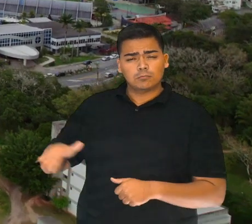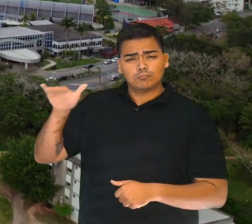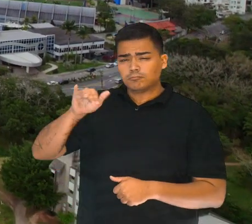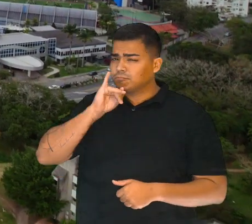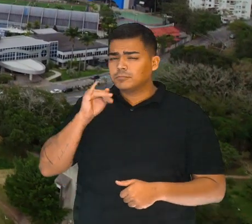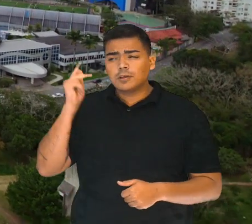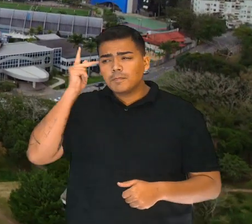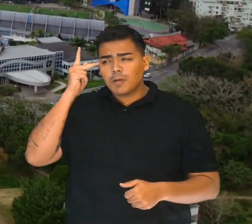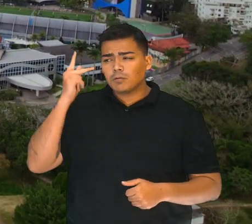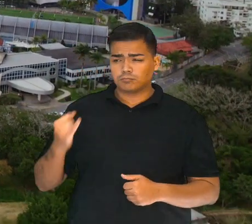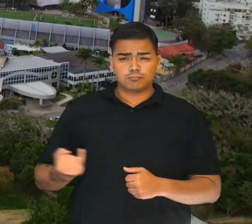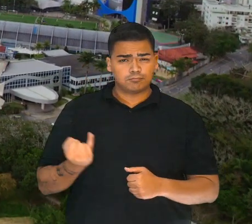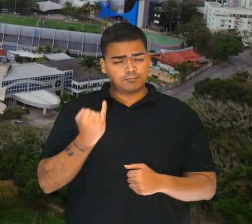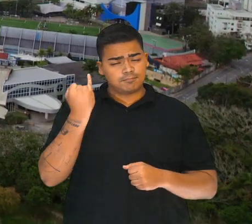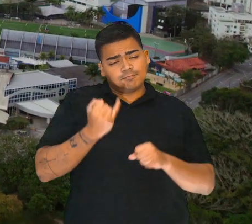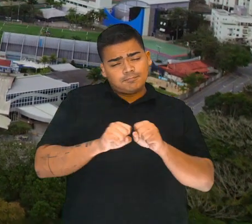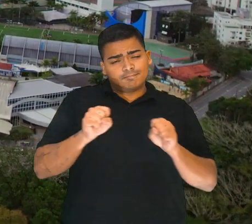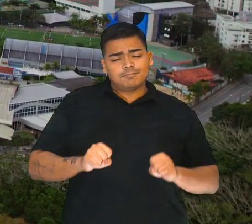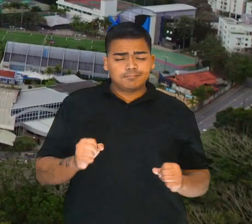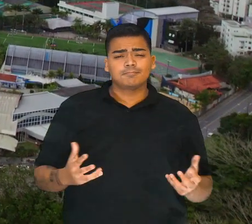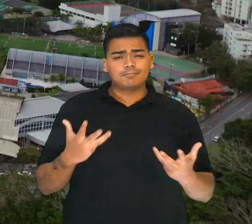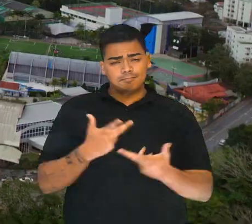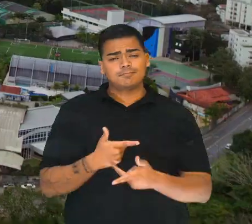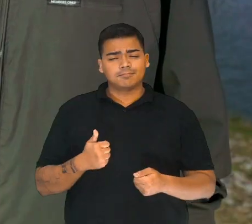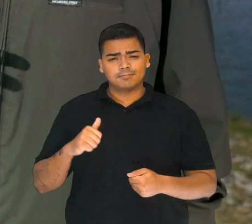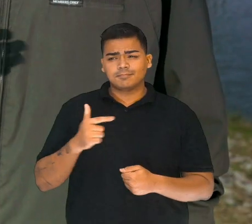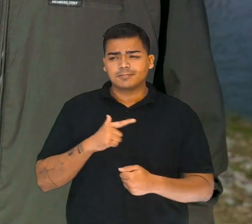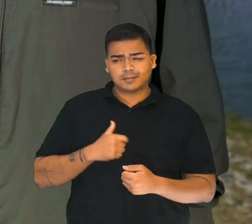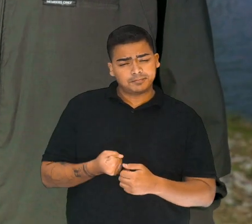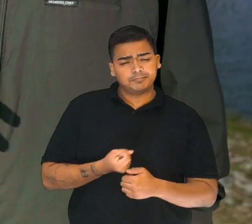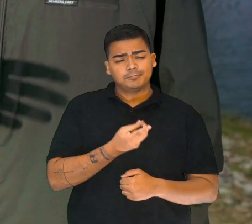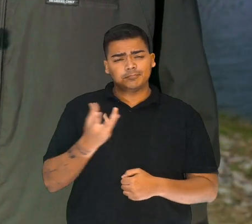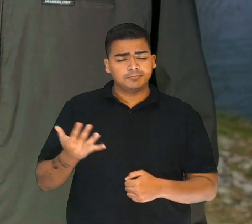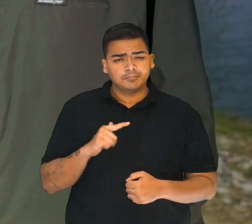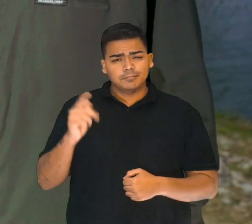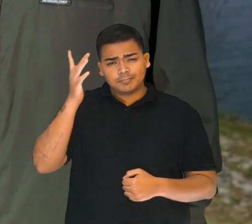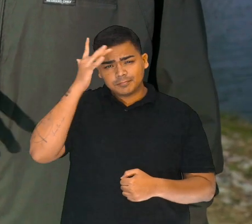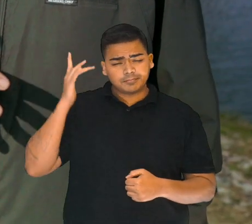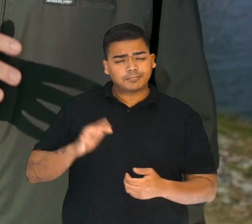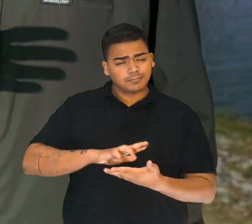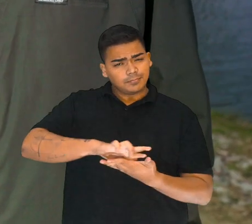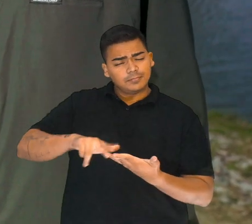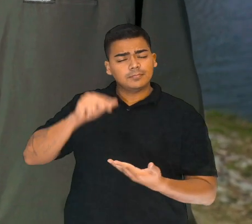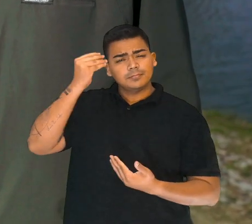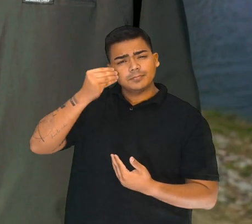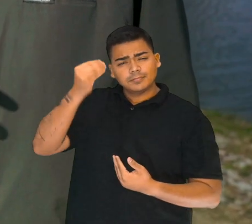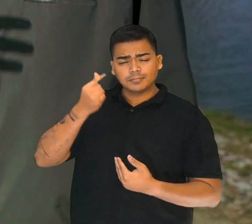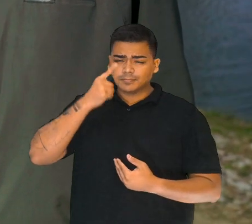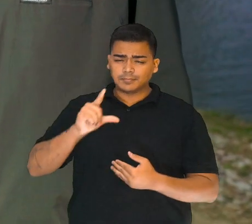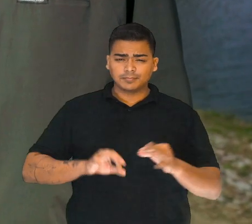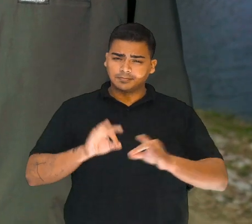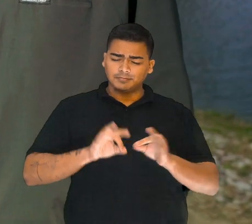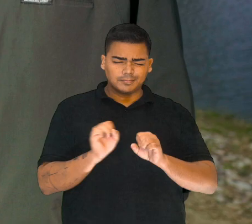São Paulo. E esse é um segredo também de ecossistemas, né, de sucesso. São muito plurais, são muito diversos, são pessoas com diferentes backgrounds